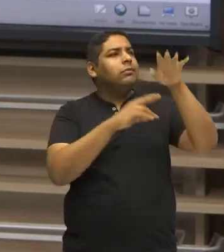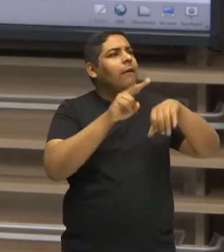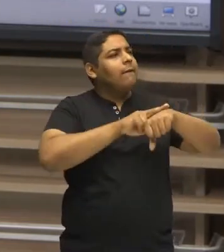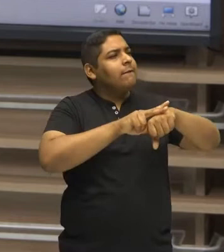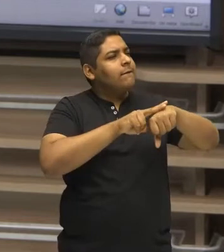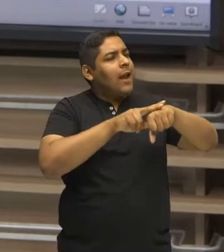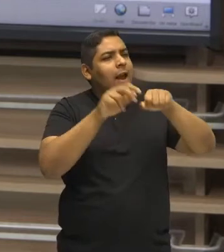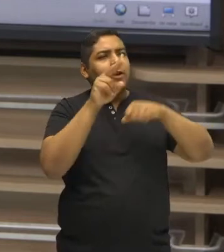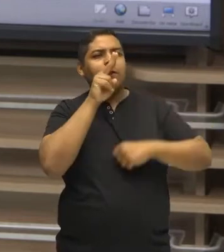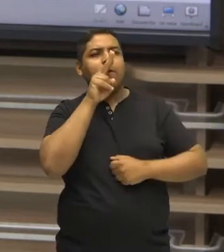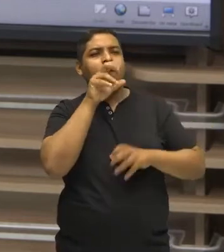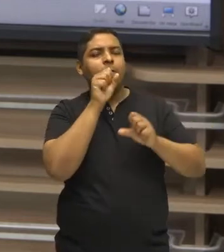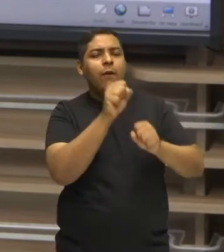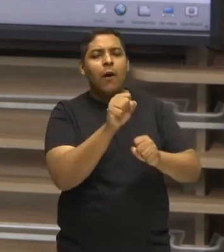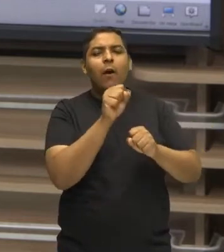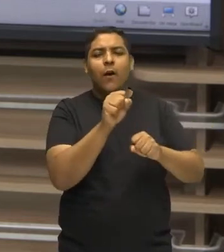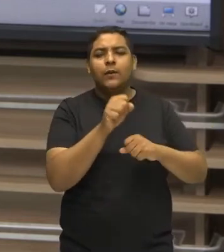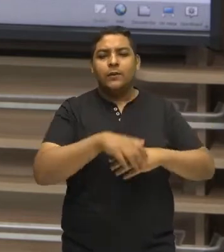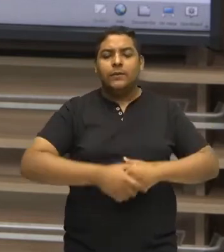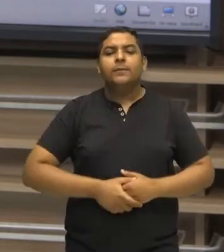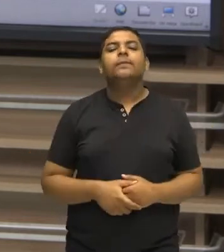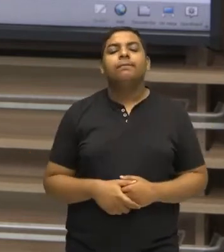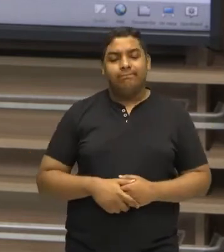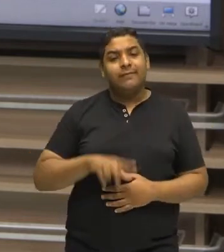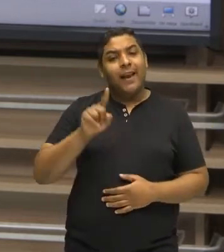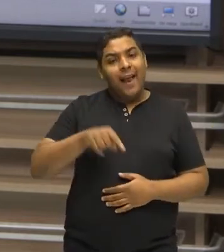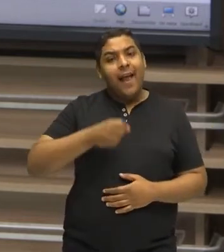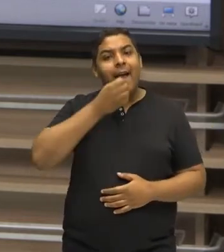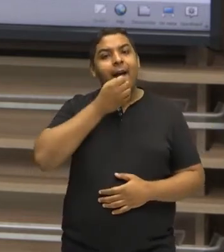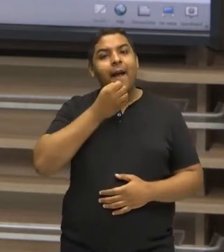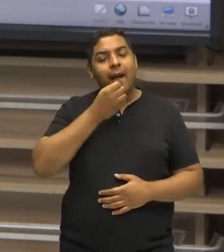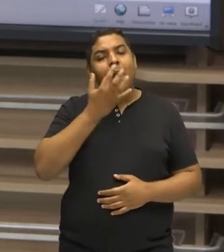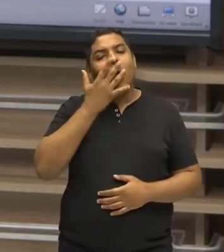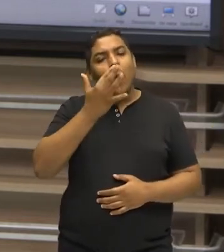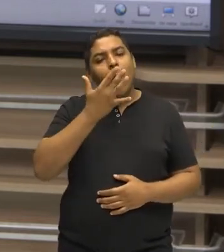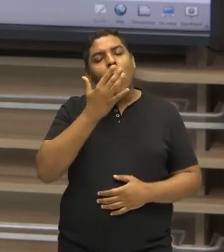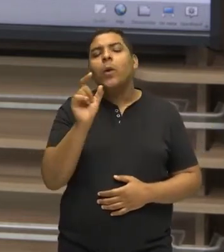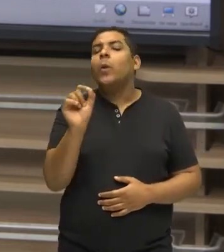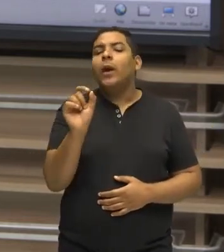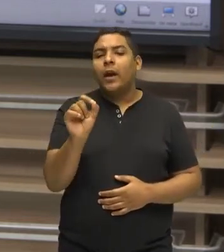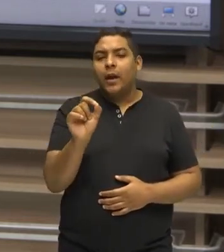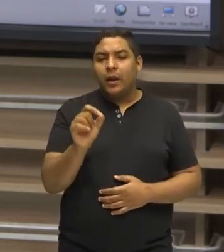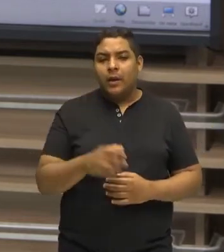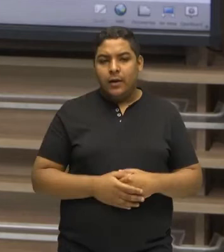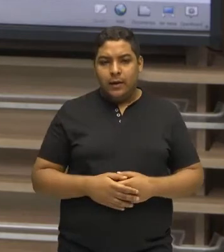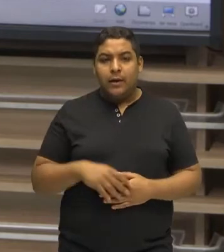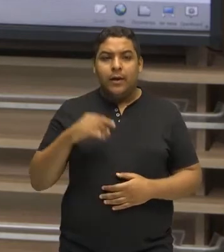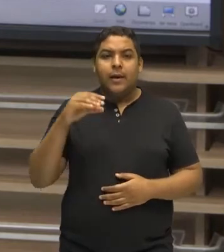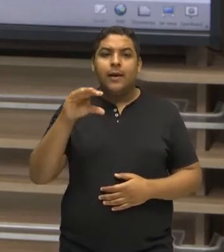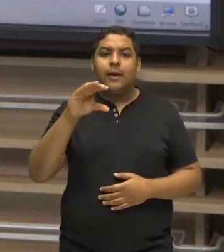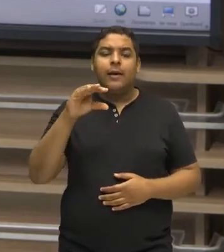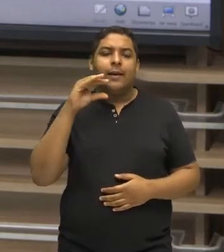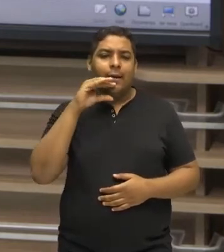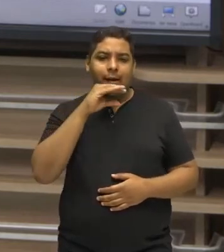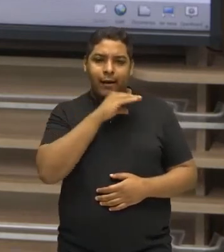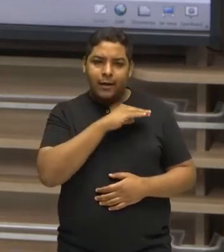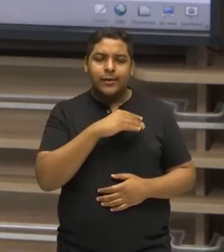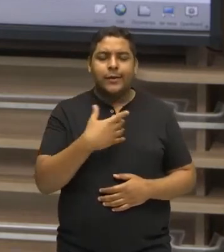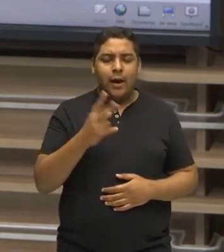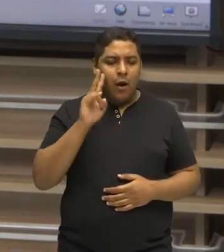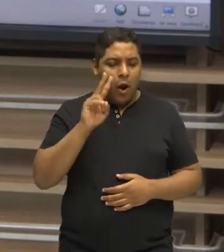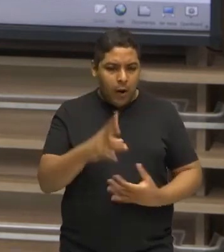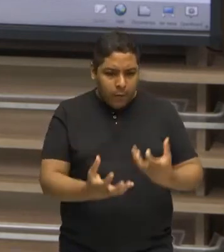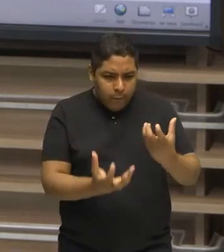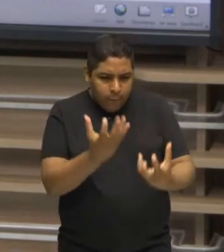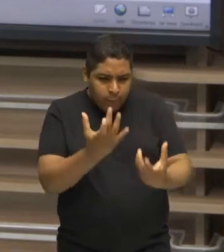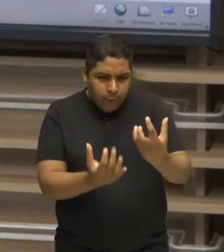intensas. Então, essas cores são chamadas o quê? Cores quentes. Por exemplo, a cor do fogo. É